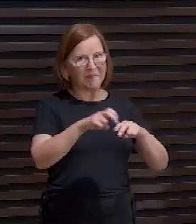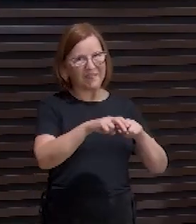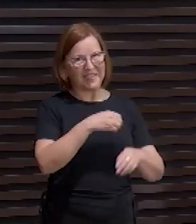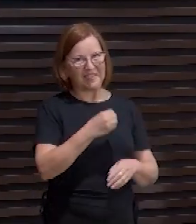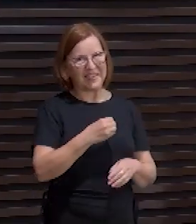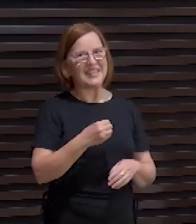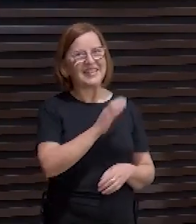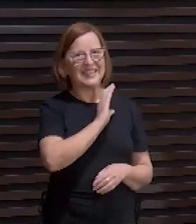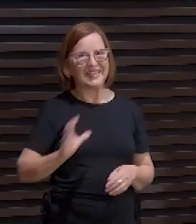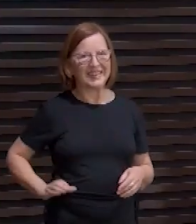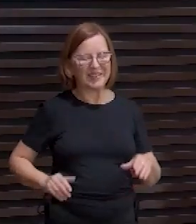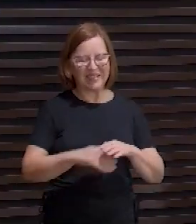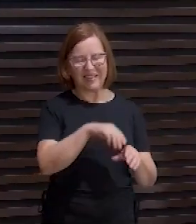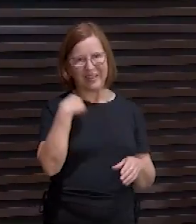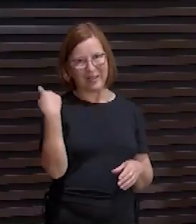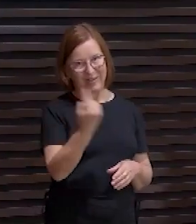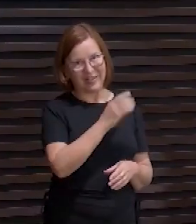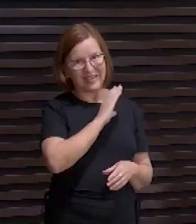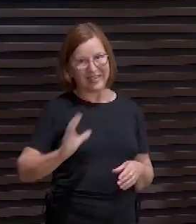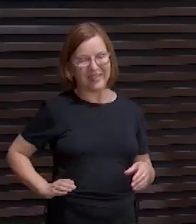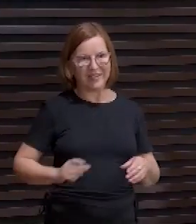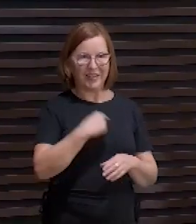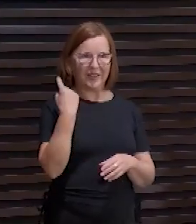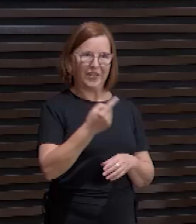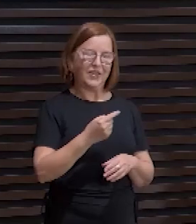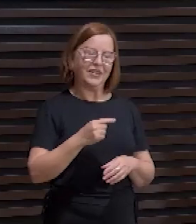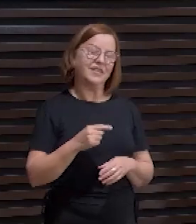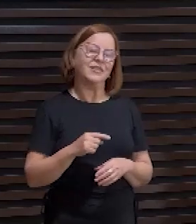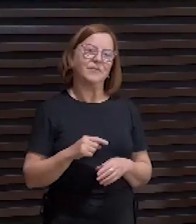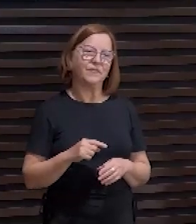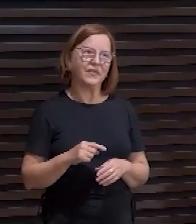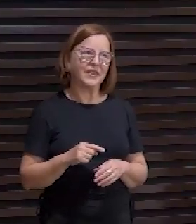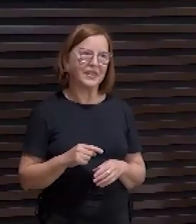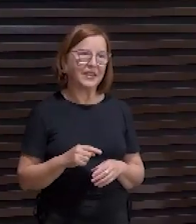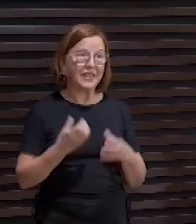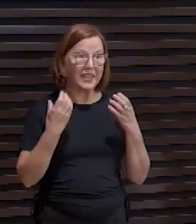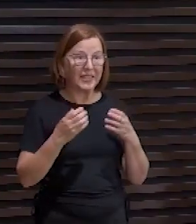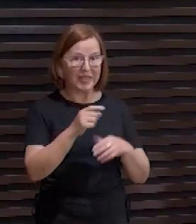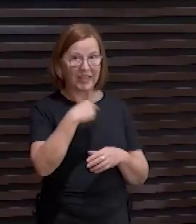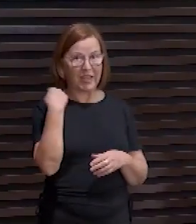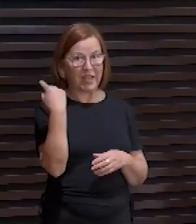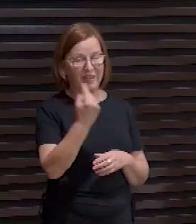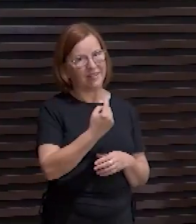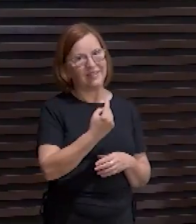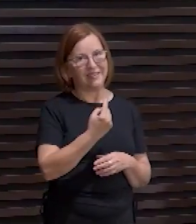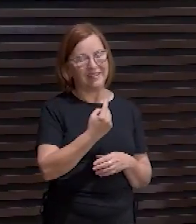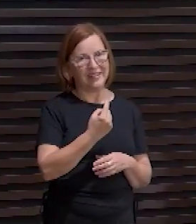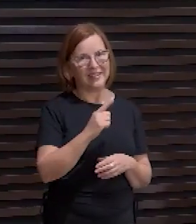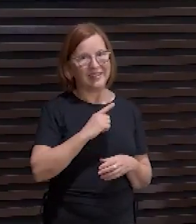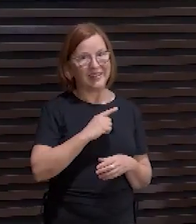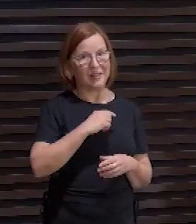em nós. Cristo em nós vai trabalhando para que a nossa tendência seja de santidade, para que a tendência dessa curva